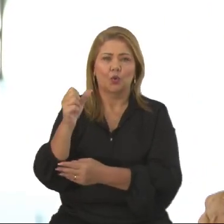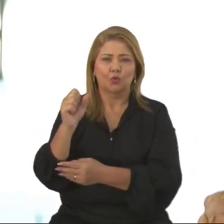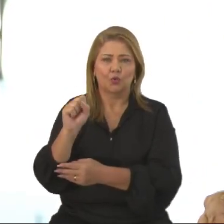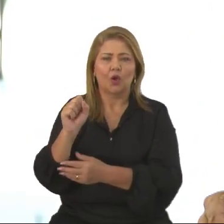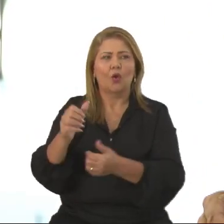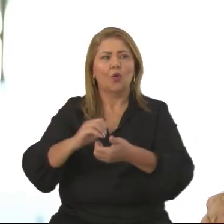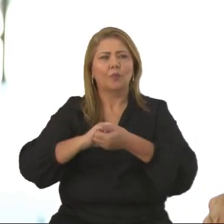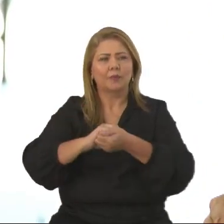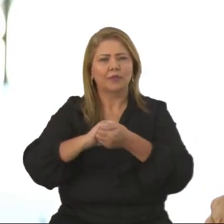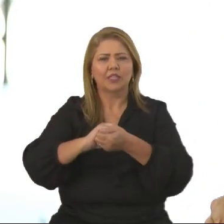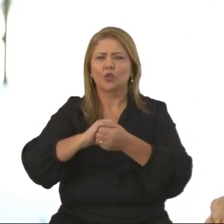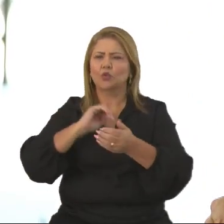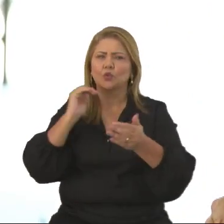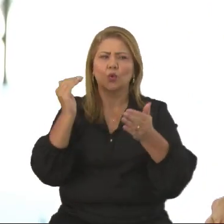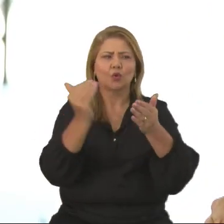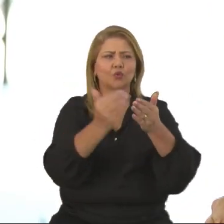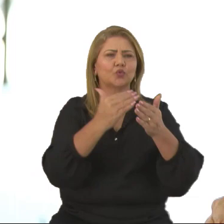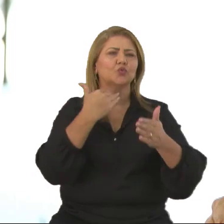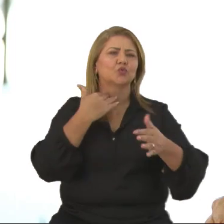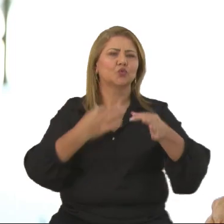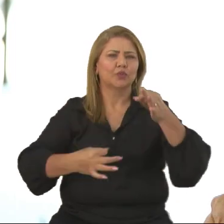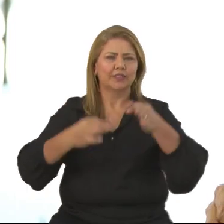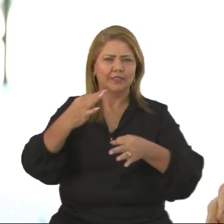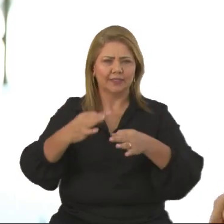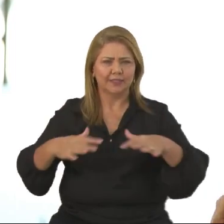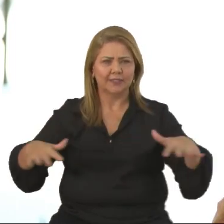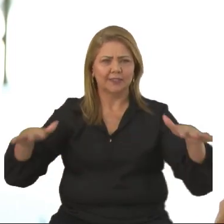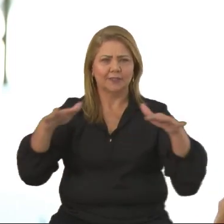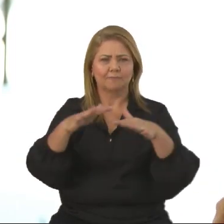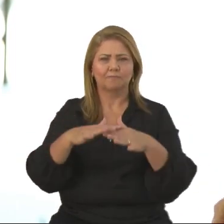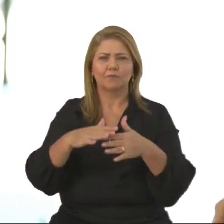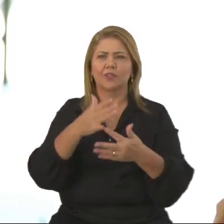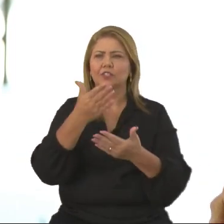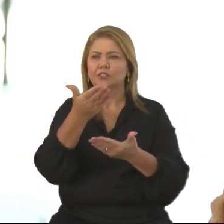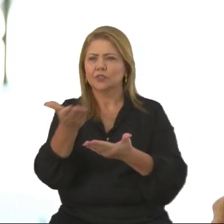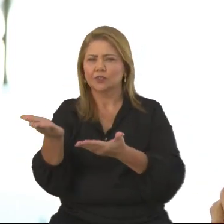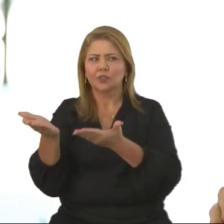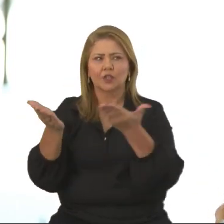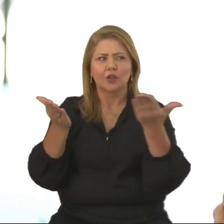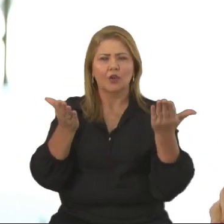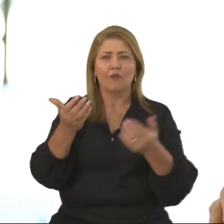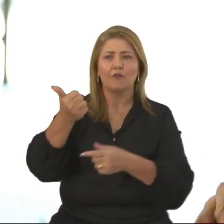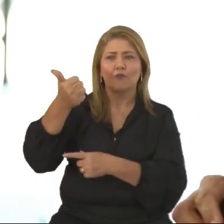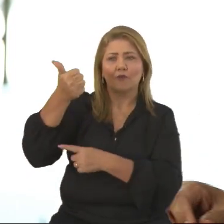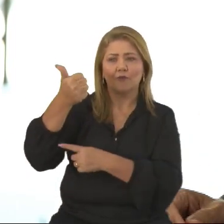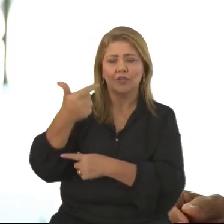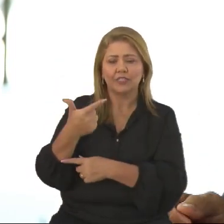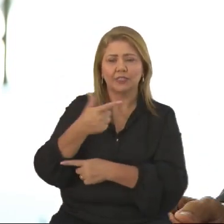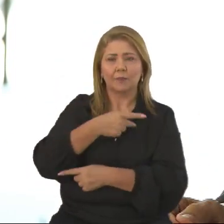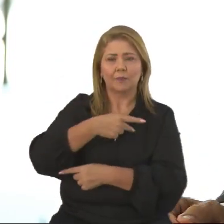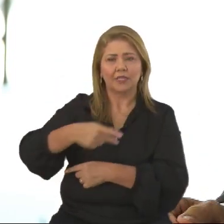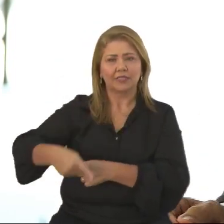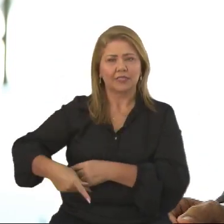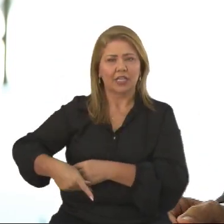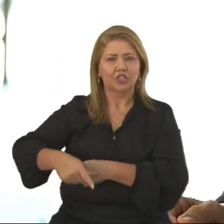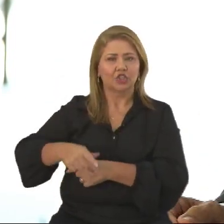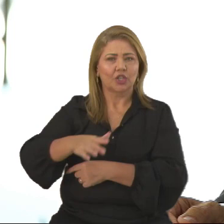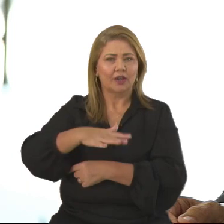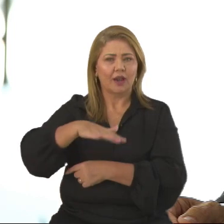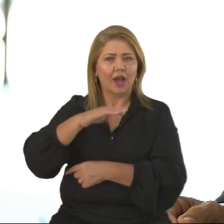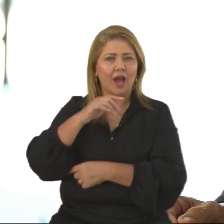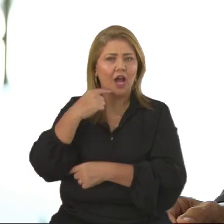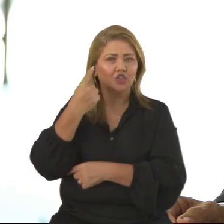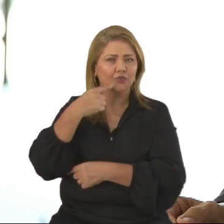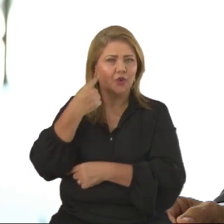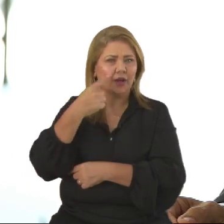os magistrados presentes. E dos senhores, a vice-presidente da Comissão da Mulher Advogada, Flávia Leite